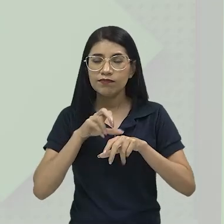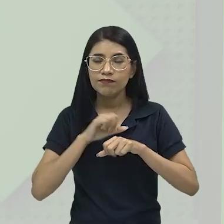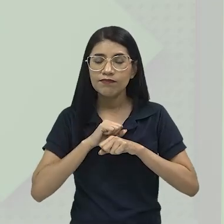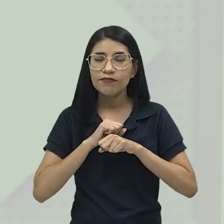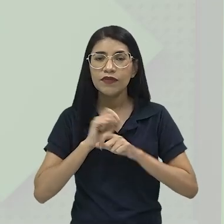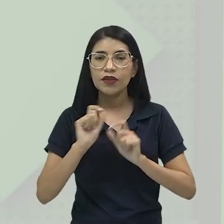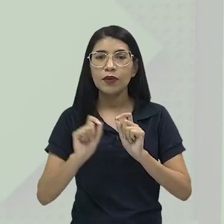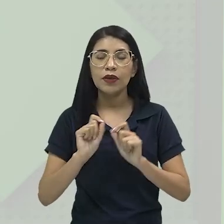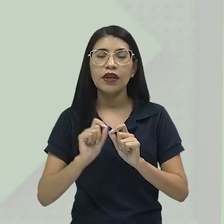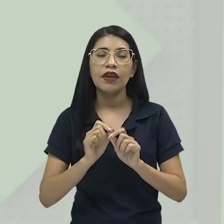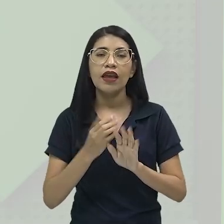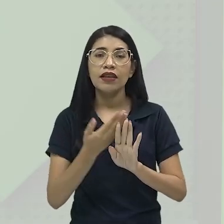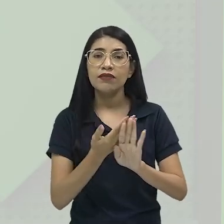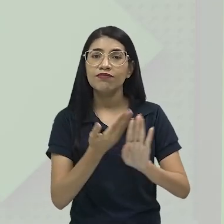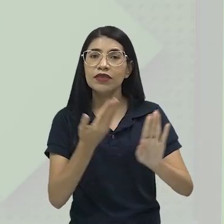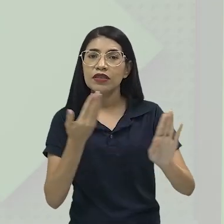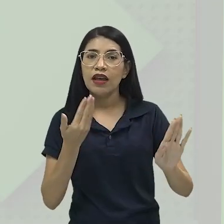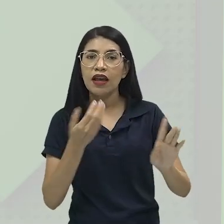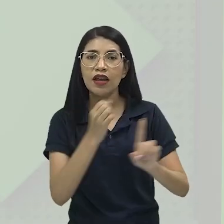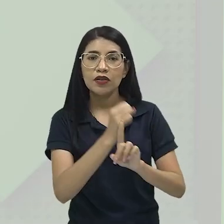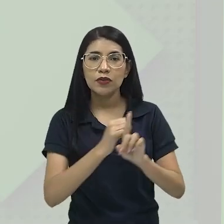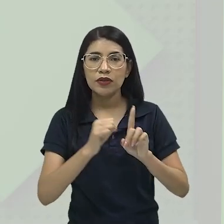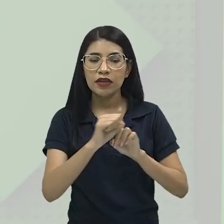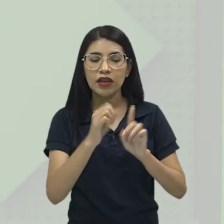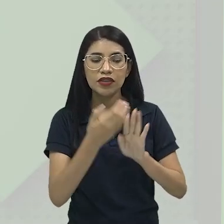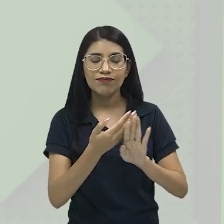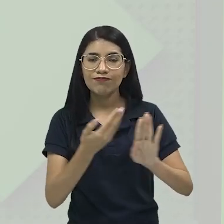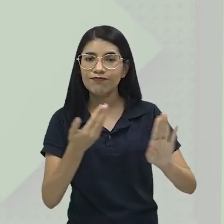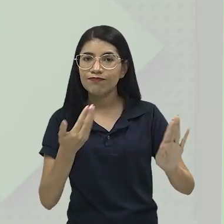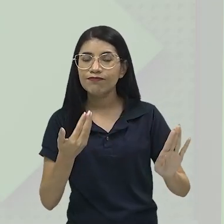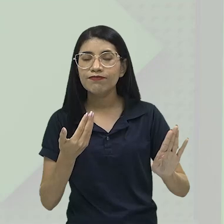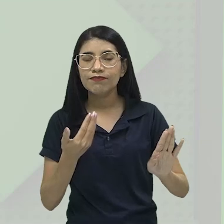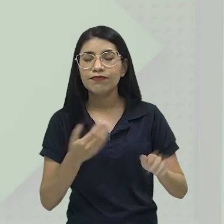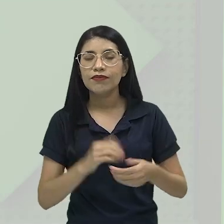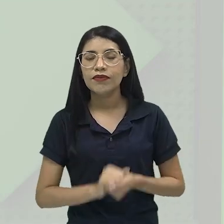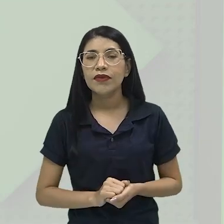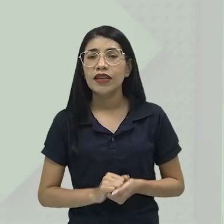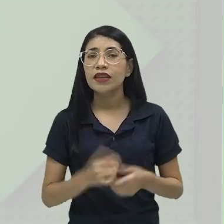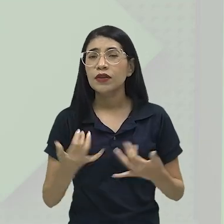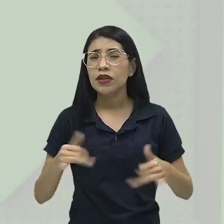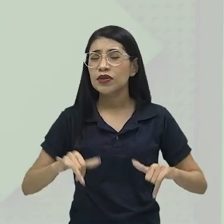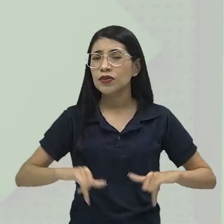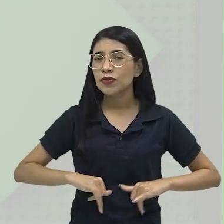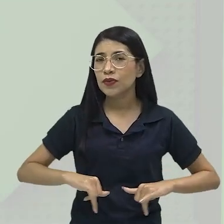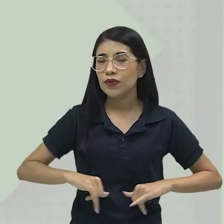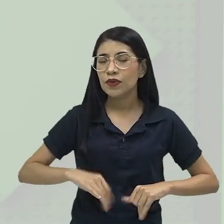eram afastadas da sociedade e sofriam